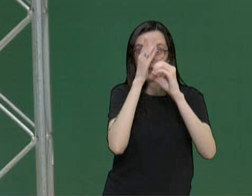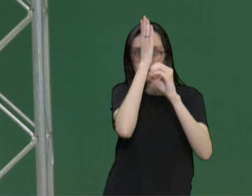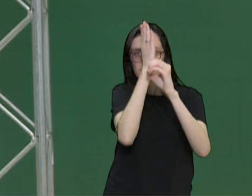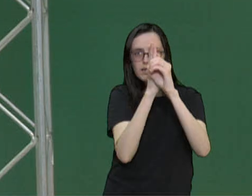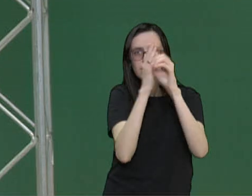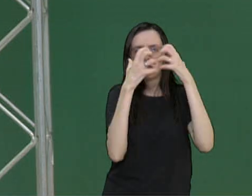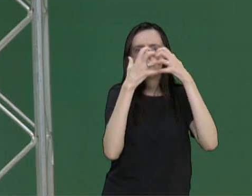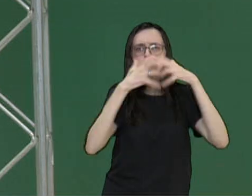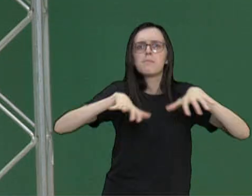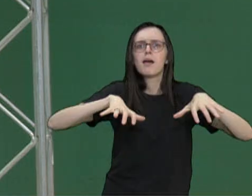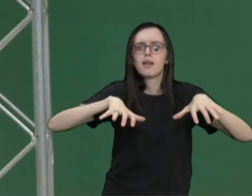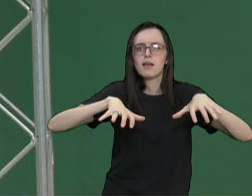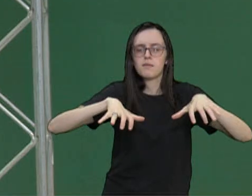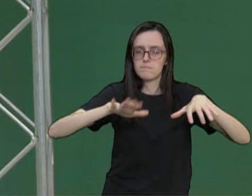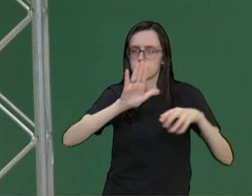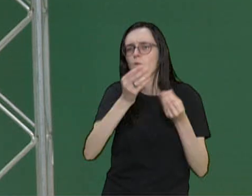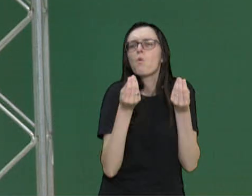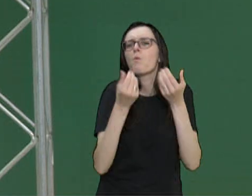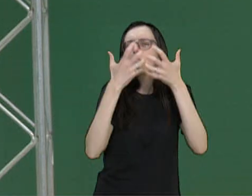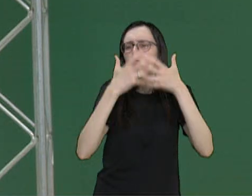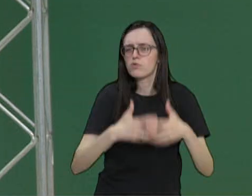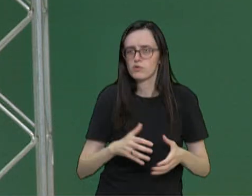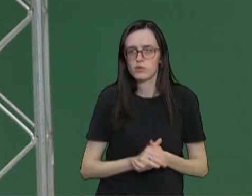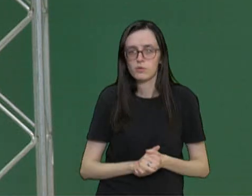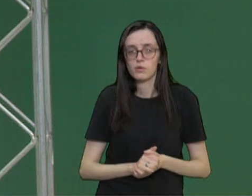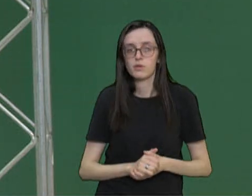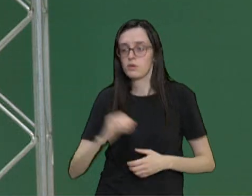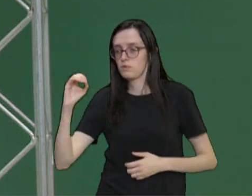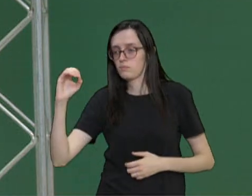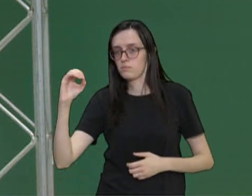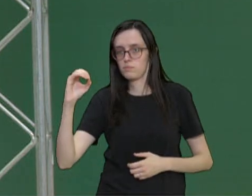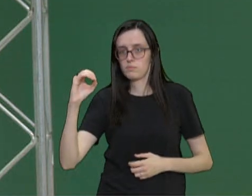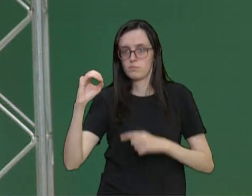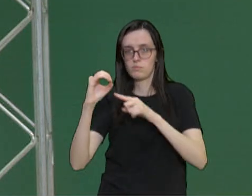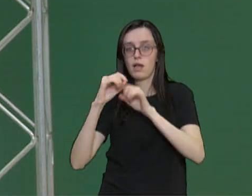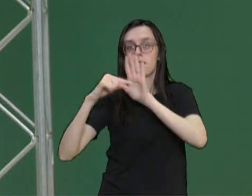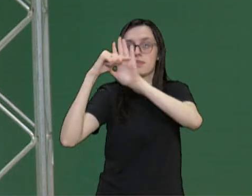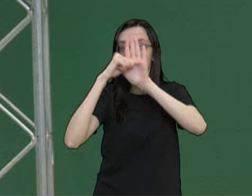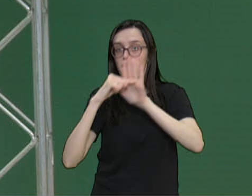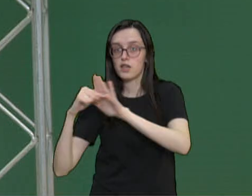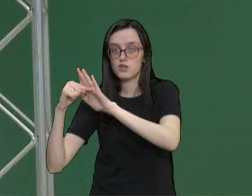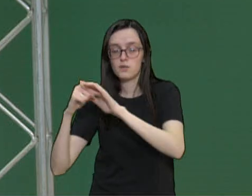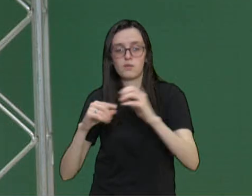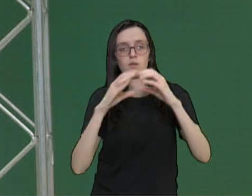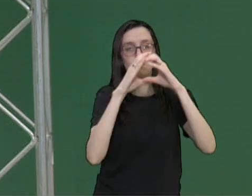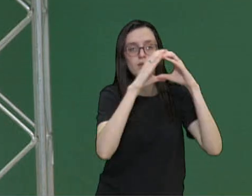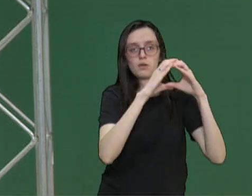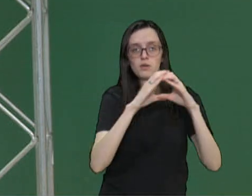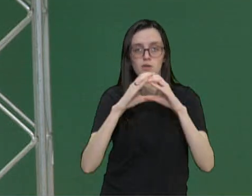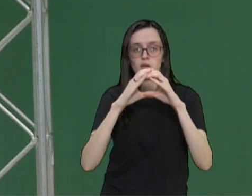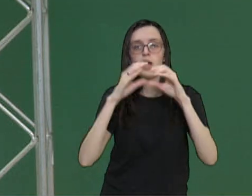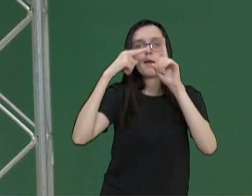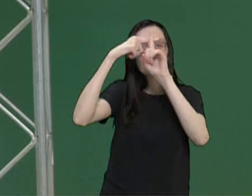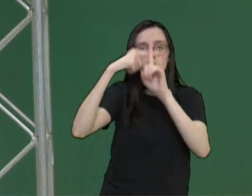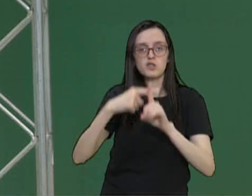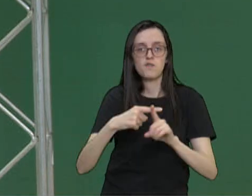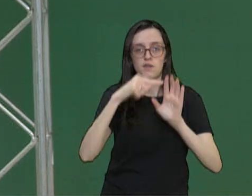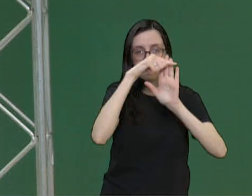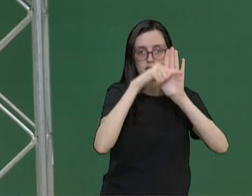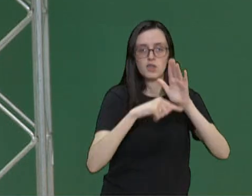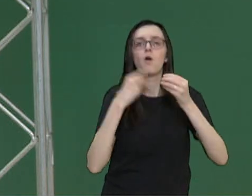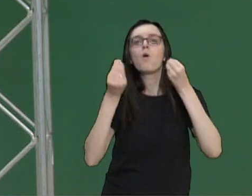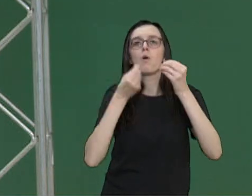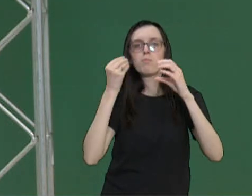elétricas. No caso, como o corpo carregado é negativo, as cargas positivas vão ficar na face que